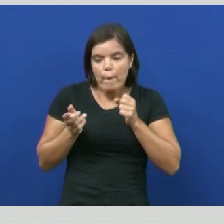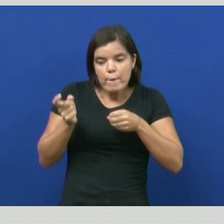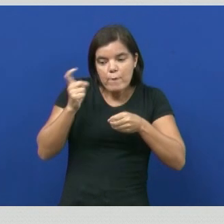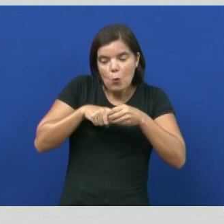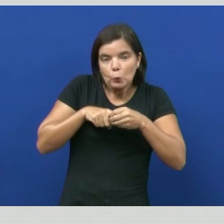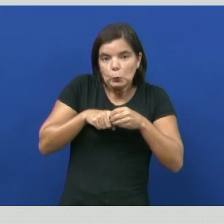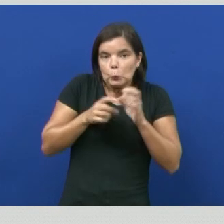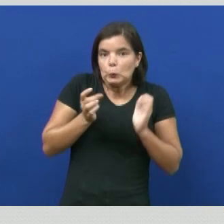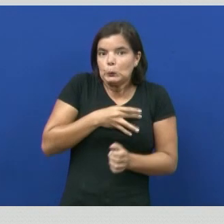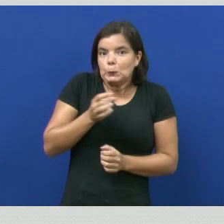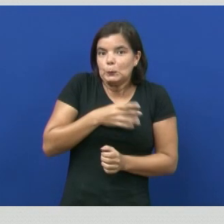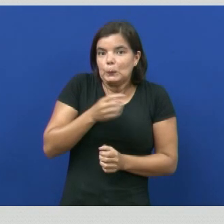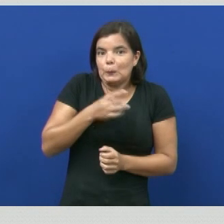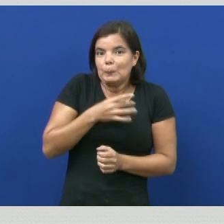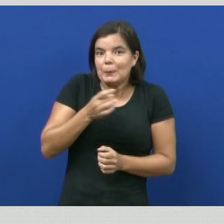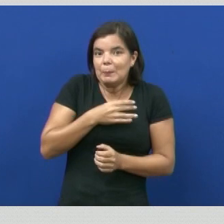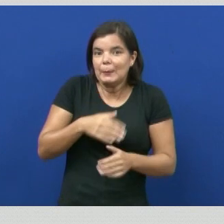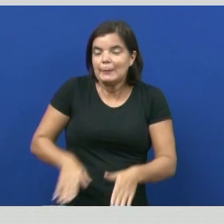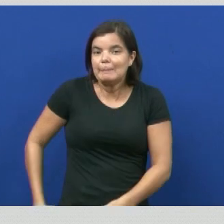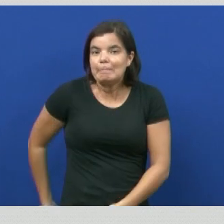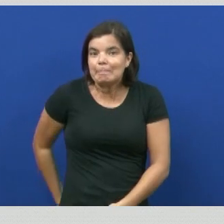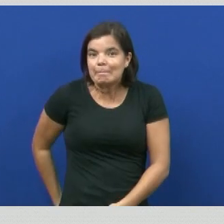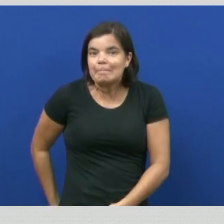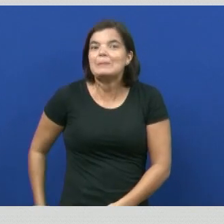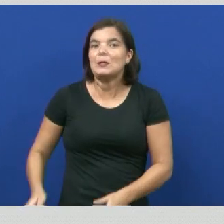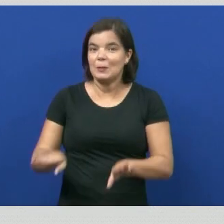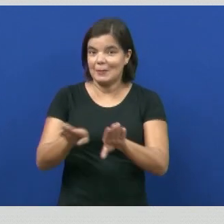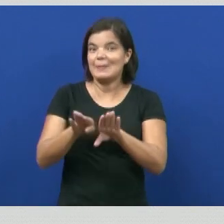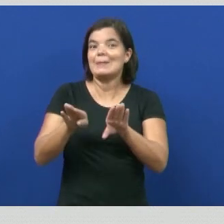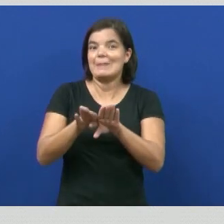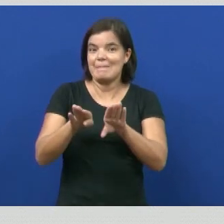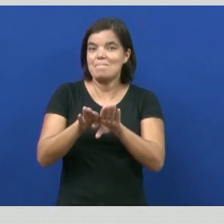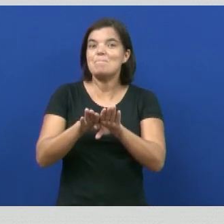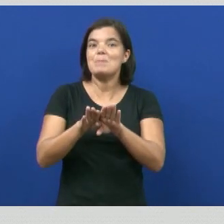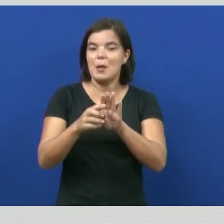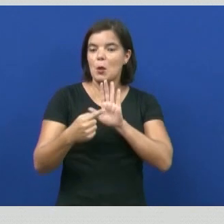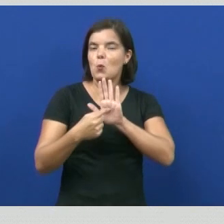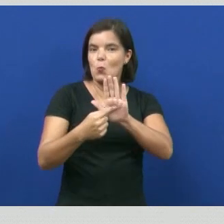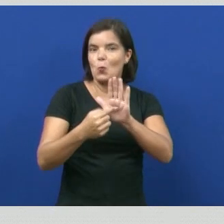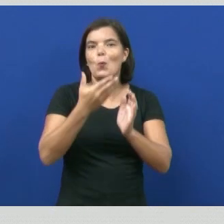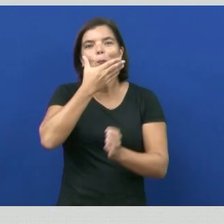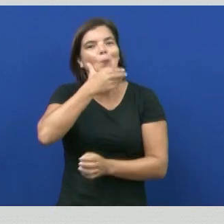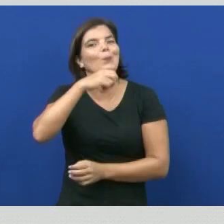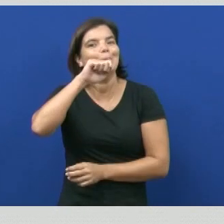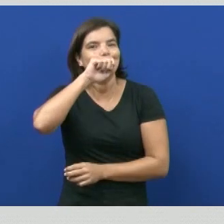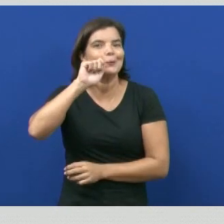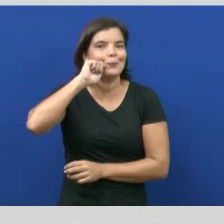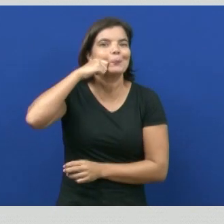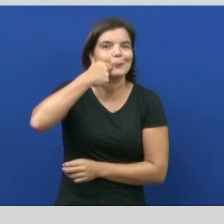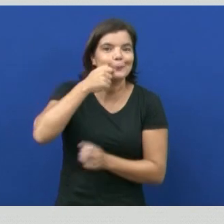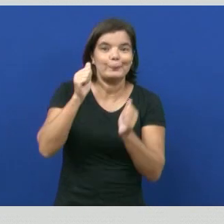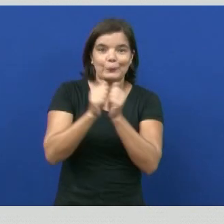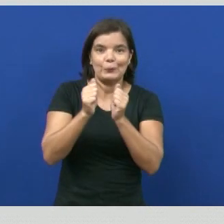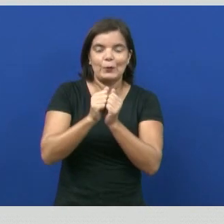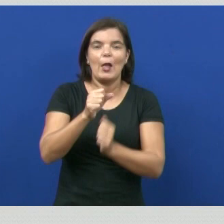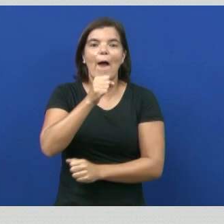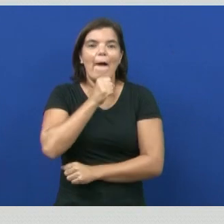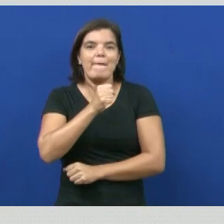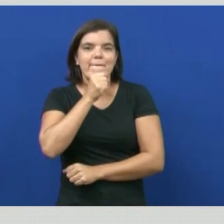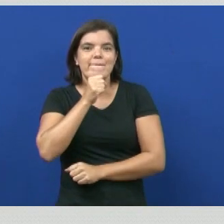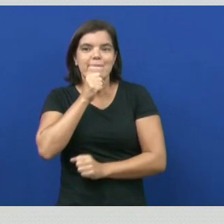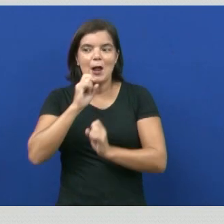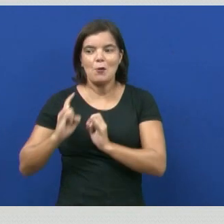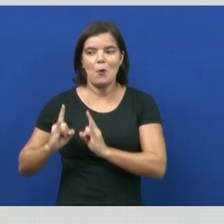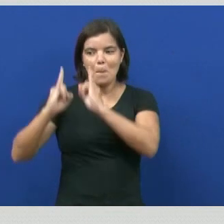apoiando o traseiro no batente e tentando inutilmente cobrir-se com o embrulho de pão. Era a velha do apartamento